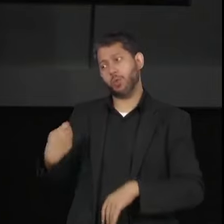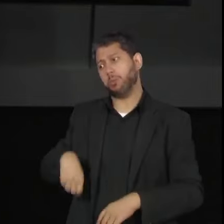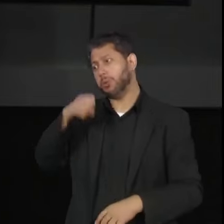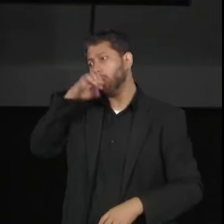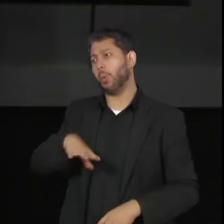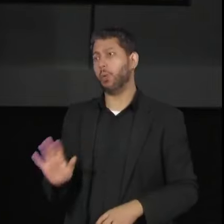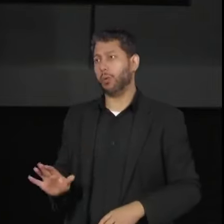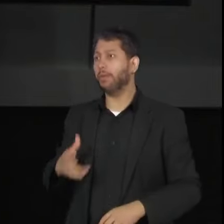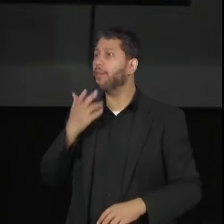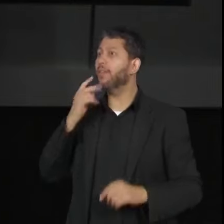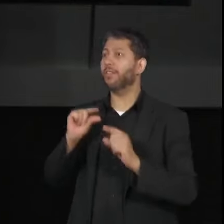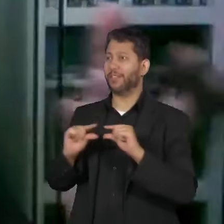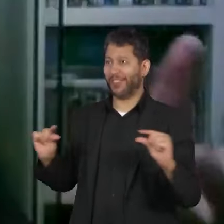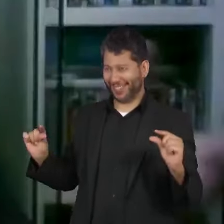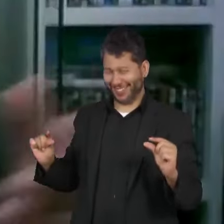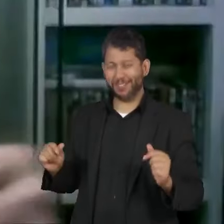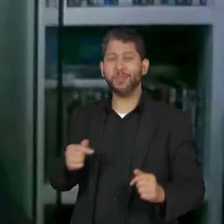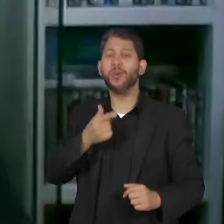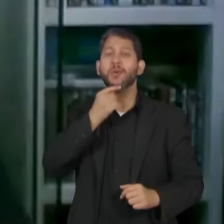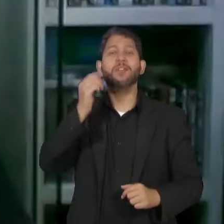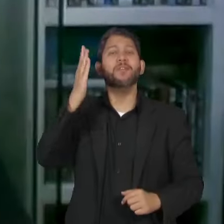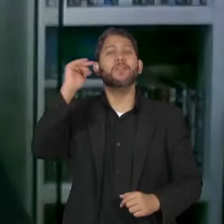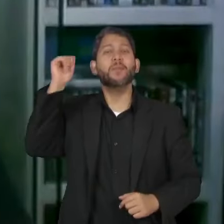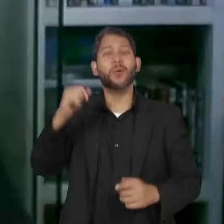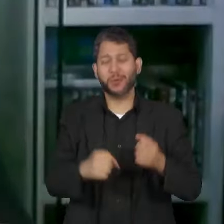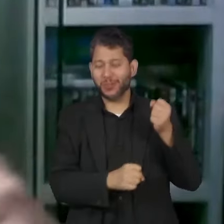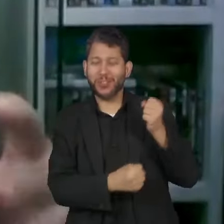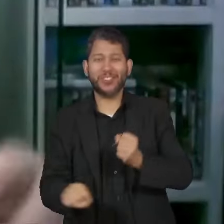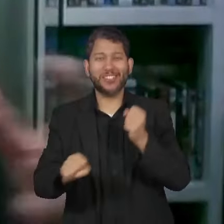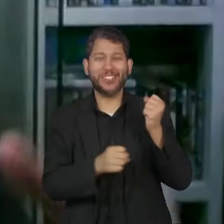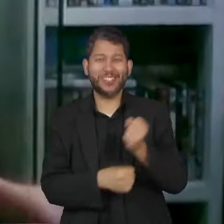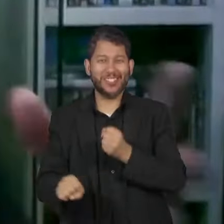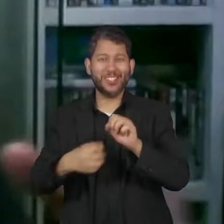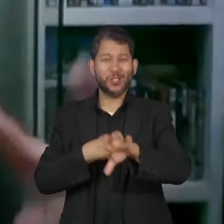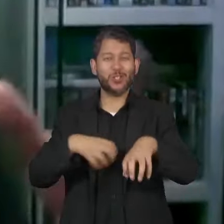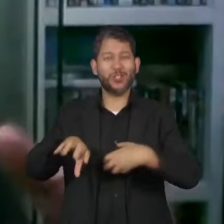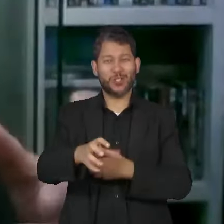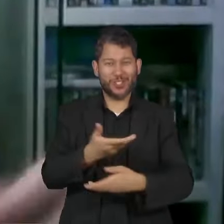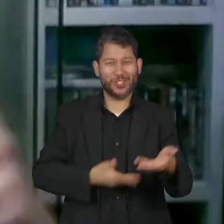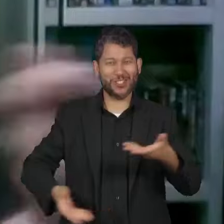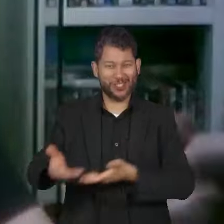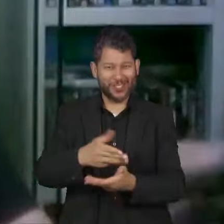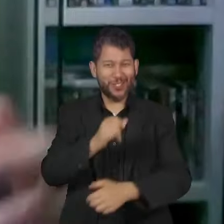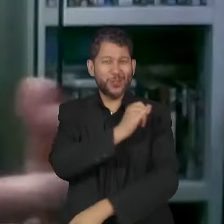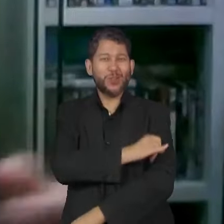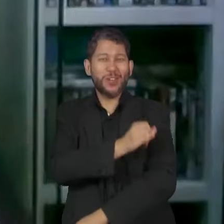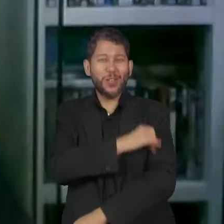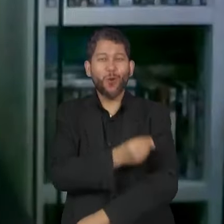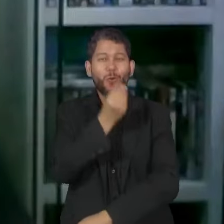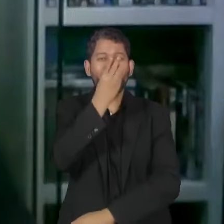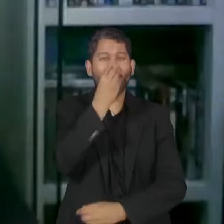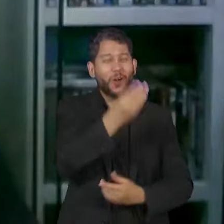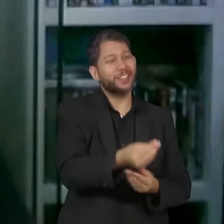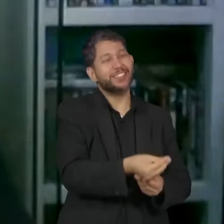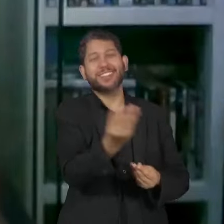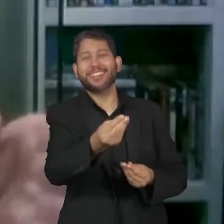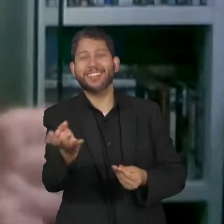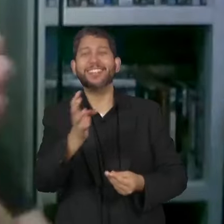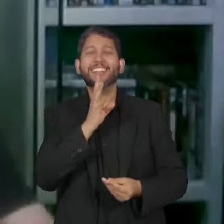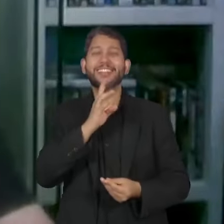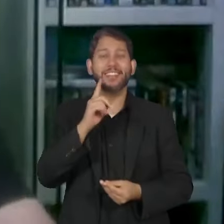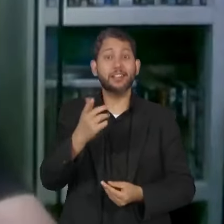as palavras do profeta Gentileza, aquele indivíduo extraordinário que perambulava pelas ruas do Rio dando flores para as pessoas, né,